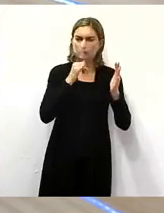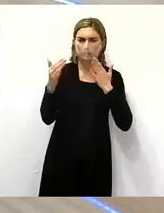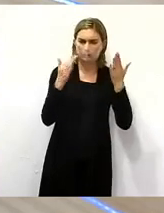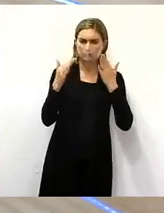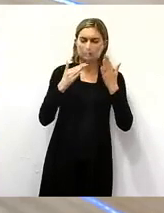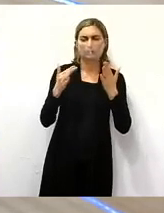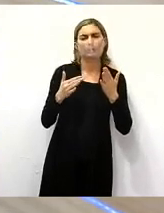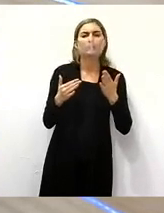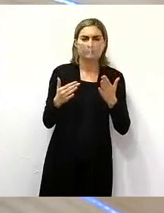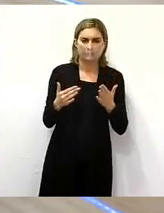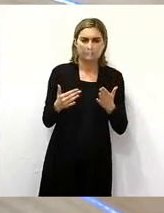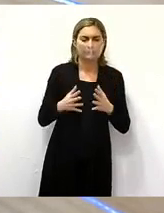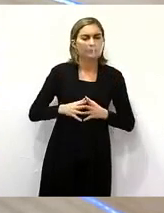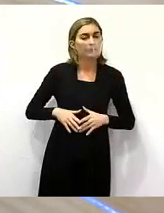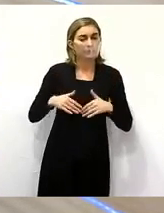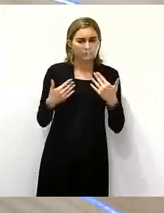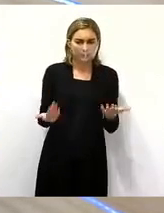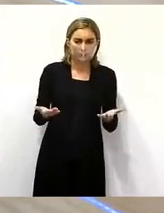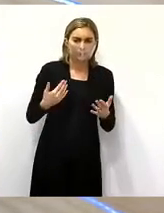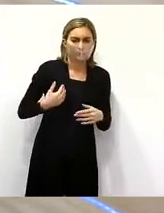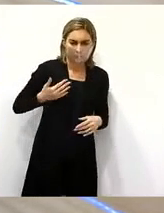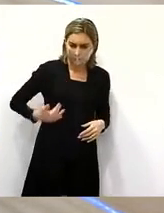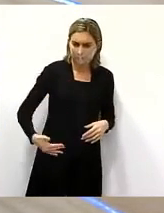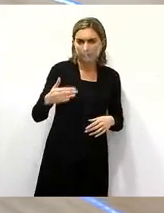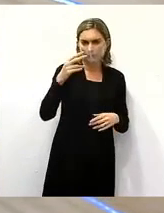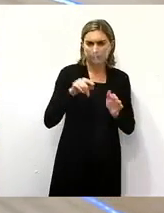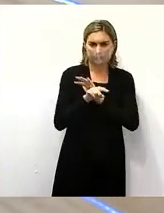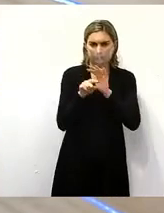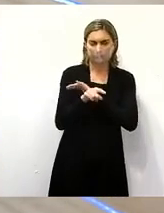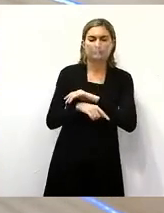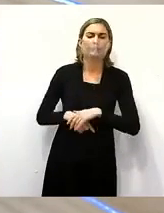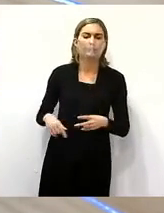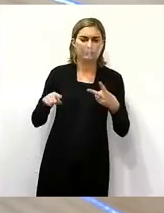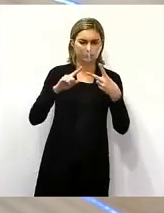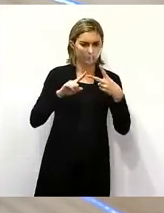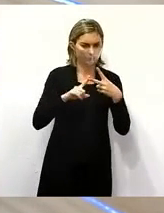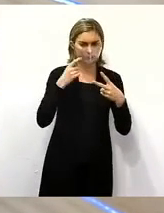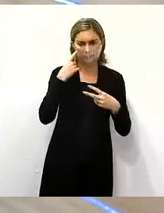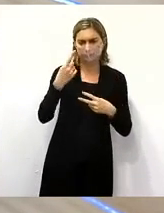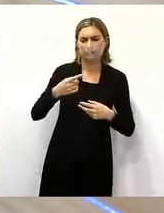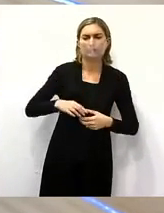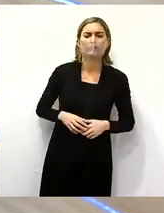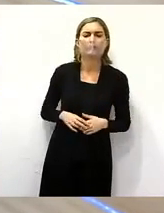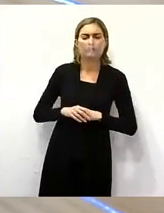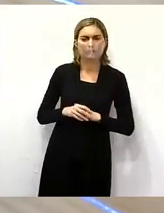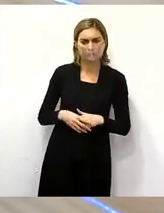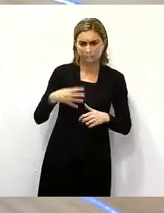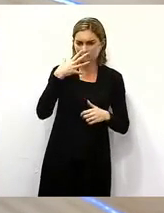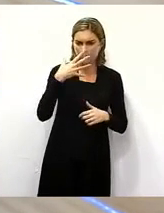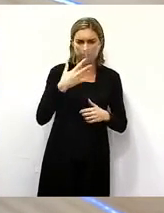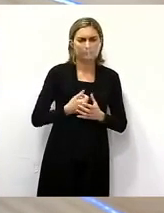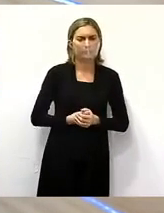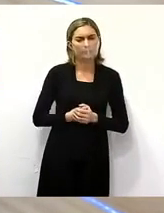se distanciarem deles. Vamos seguir com as questões. Segunda questão, observe aí na sua tela,